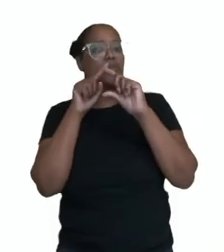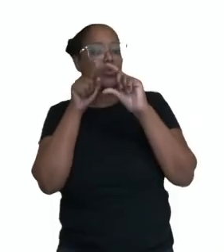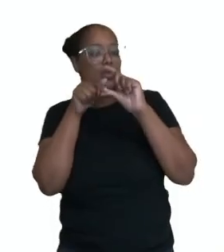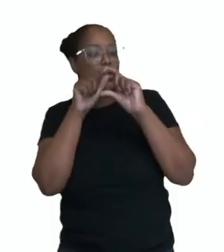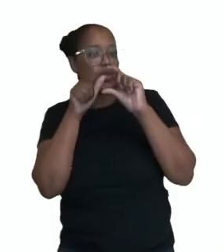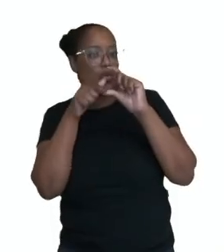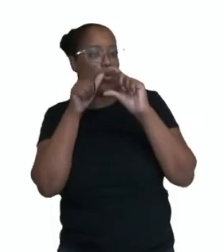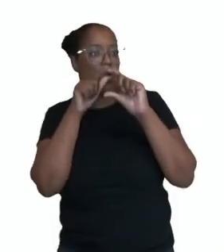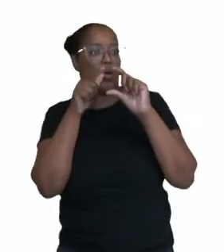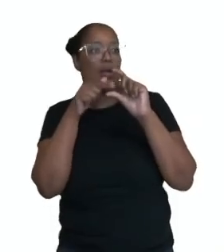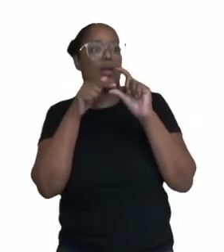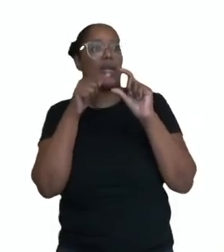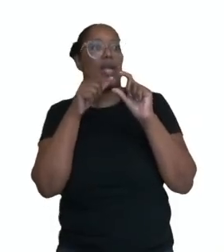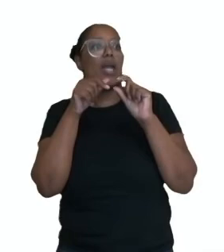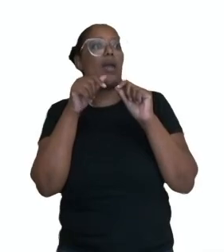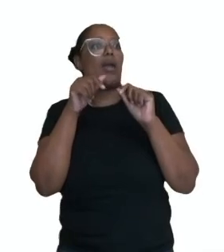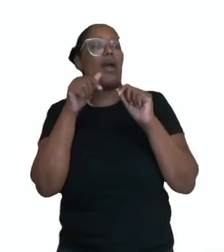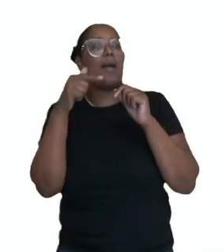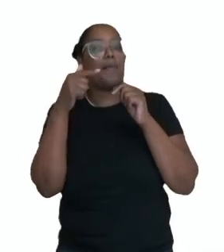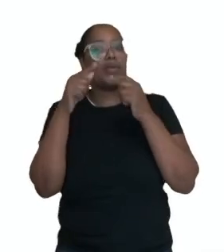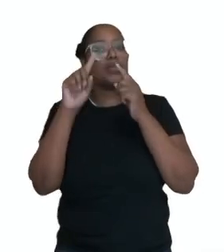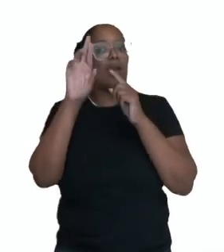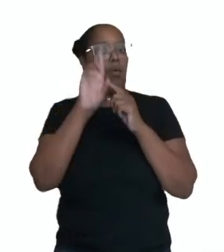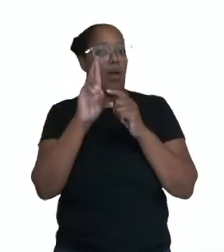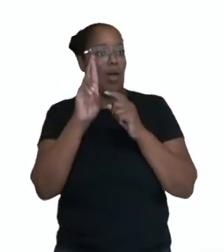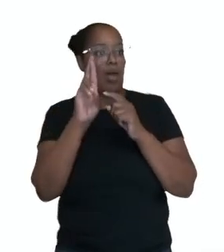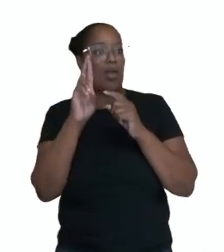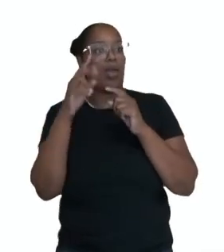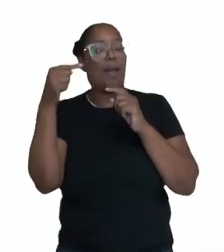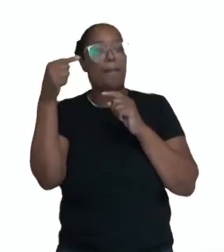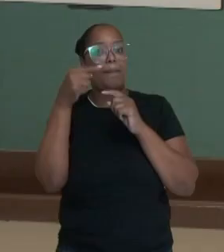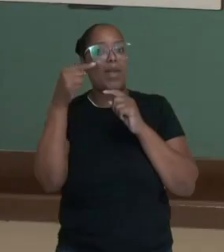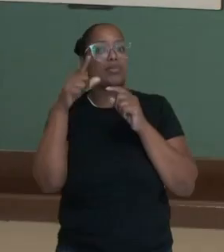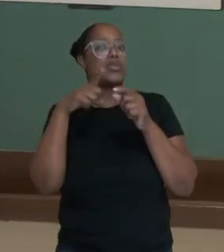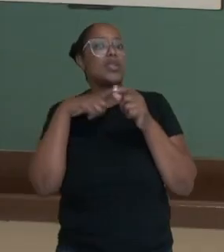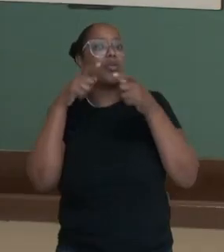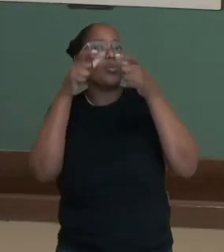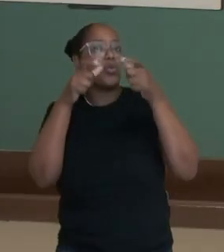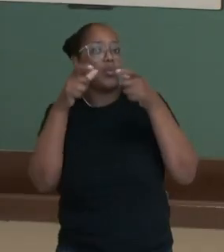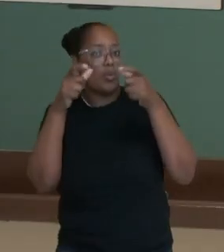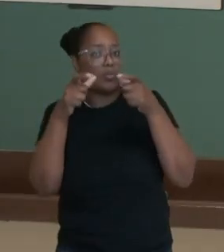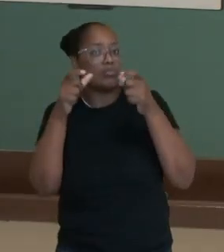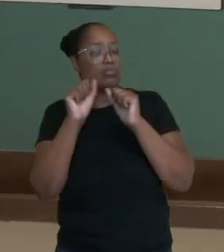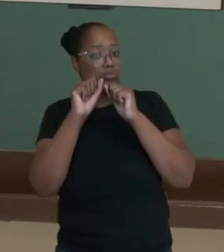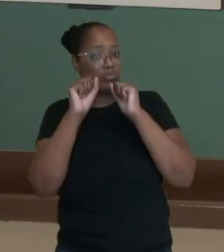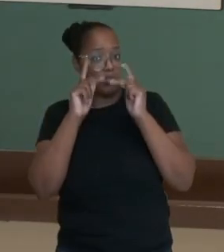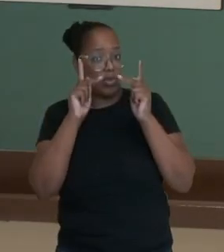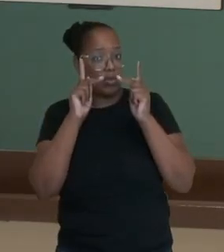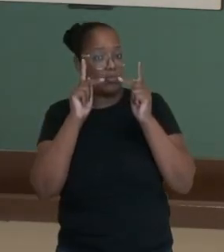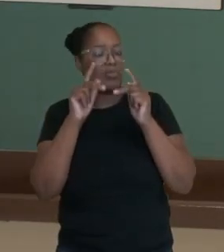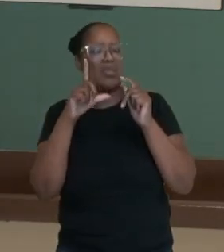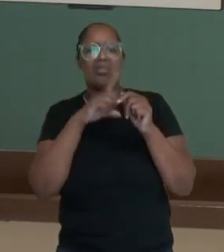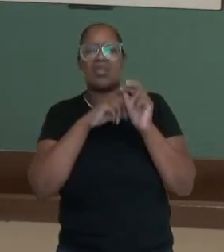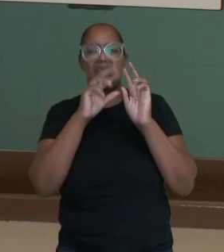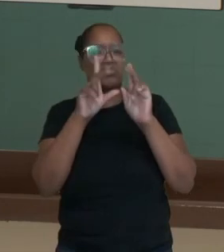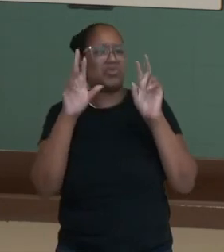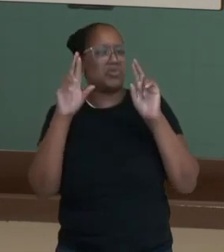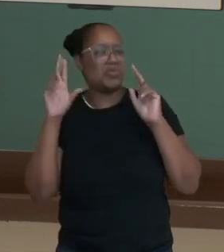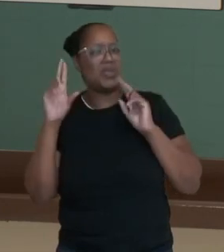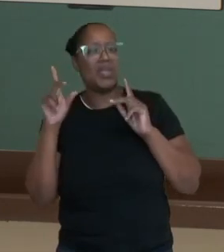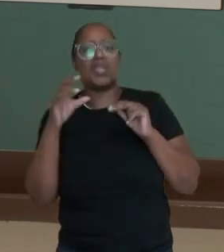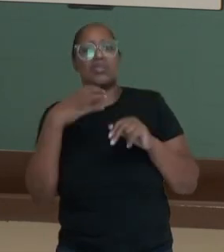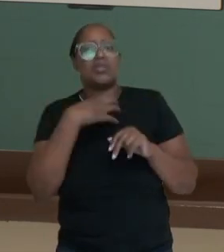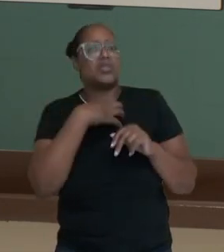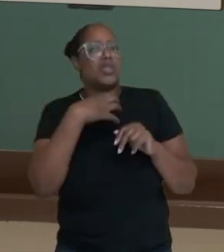daqui, menos a inferior, nós vamos ter esta área aqui. Tranquilo, gente? Vocês viram que tem várias